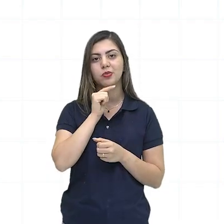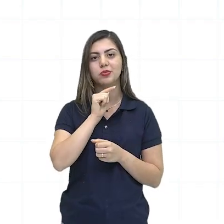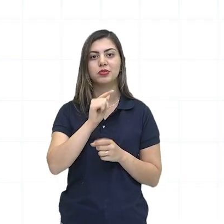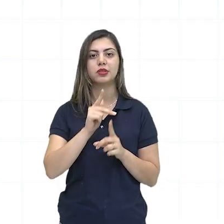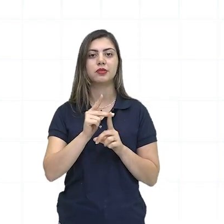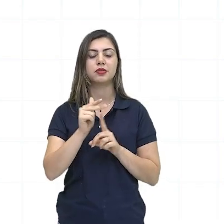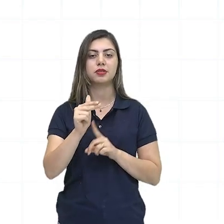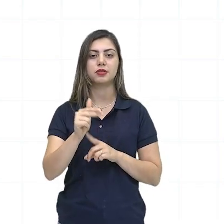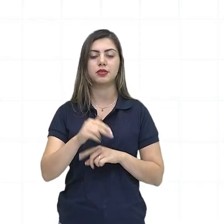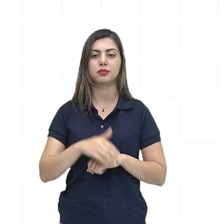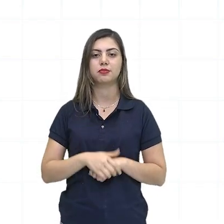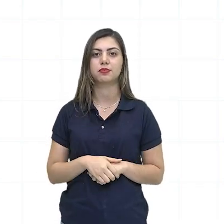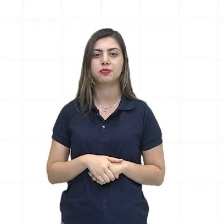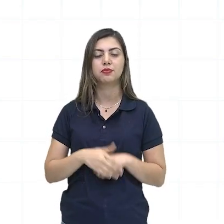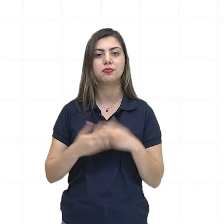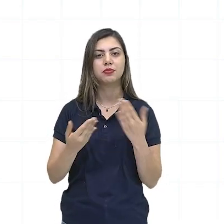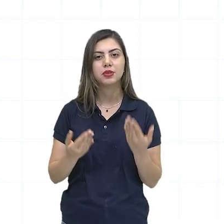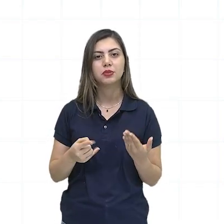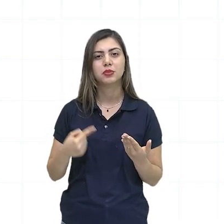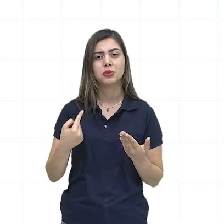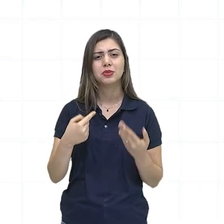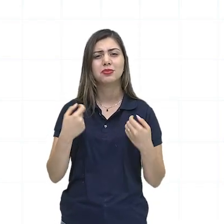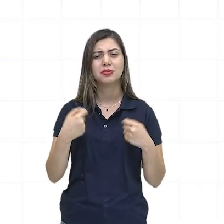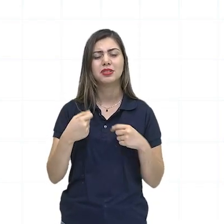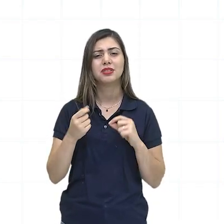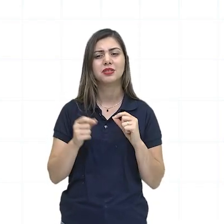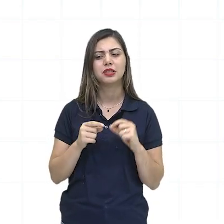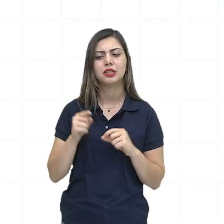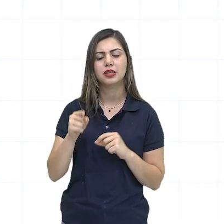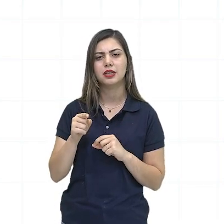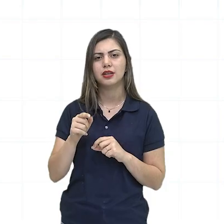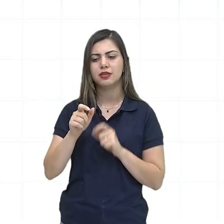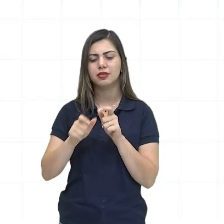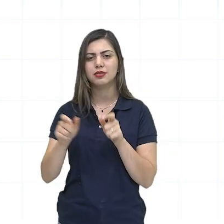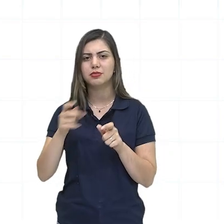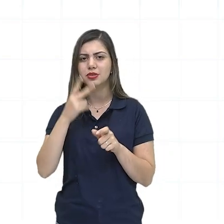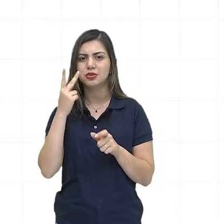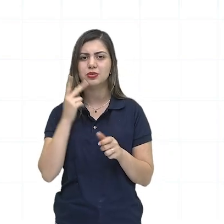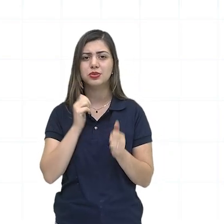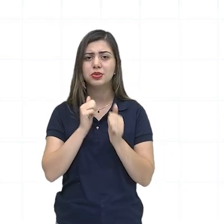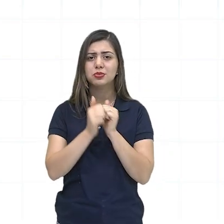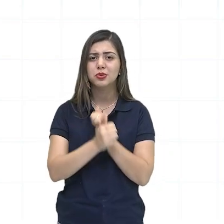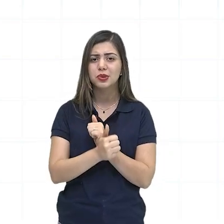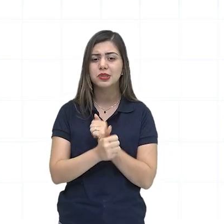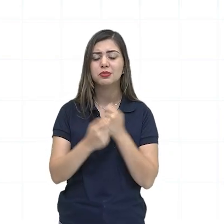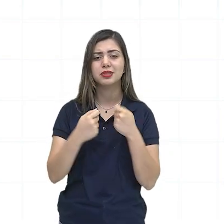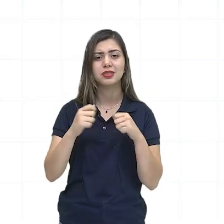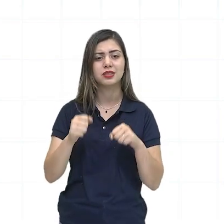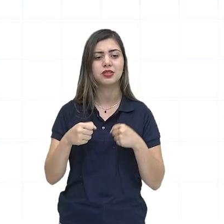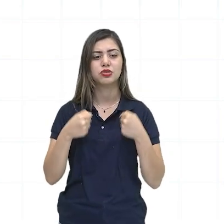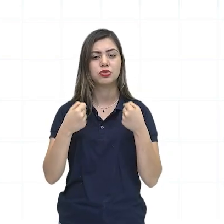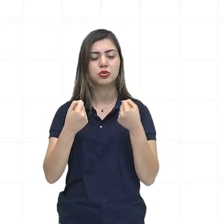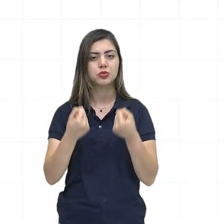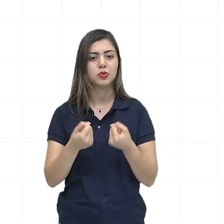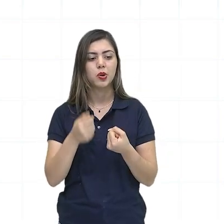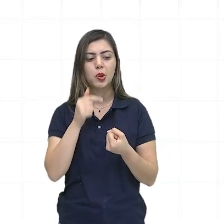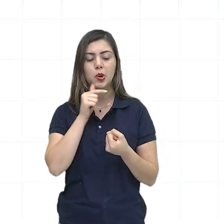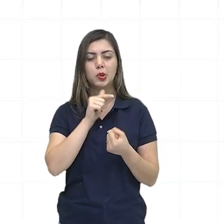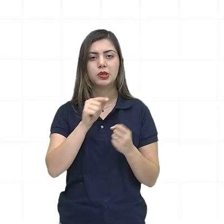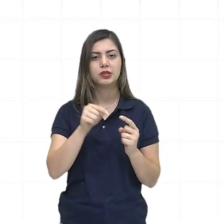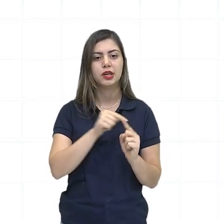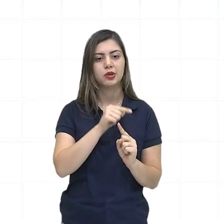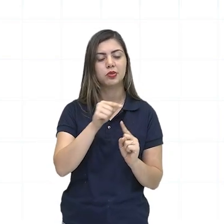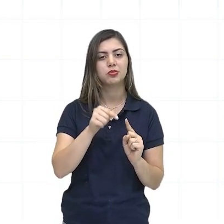vai exigir muito dos jogadores para eles chegarem nesse objetivo, que